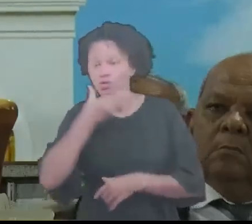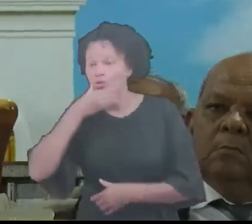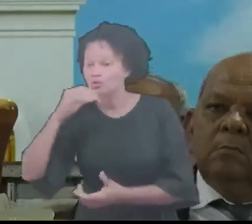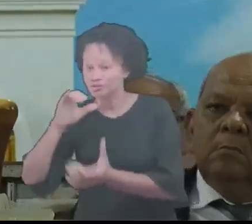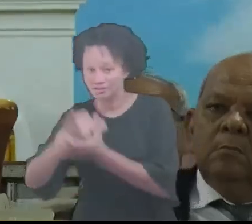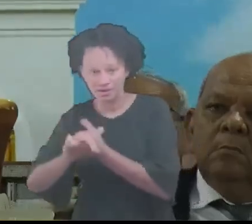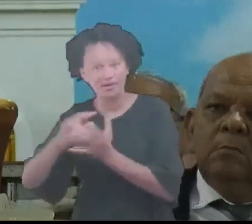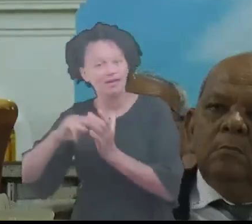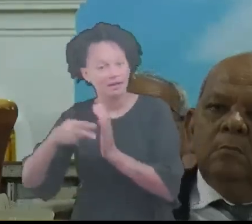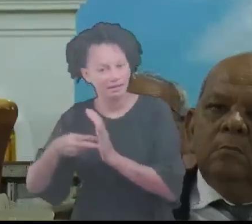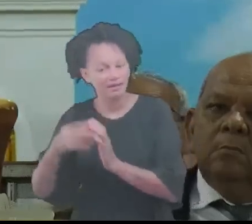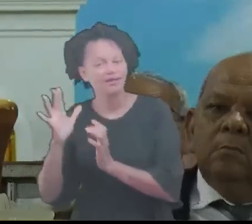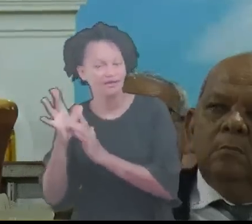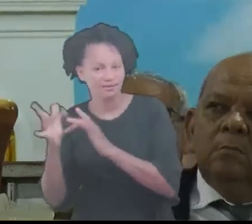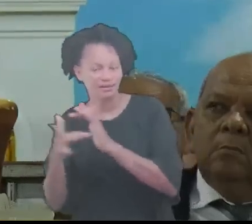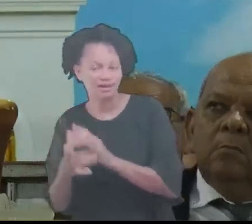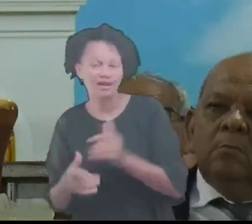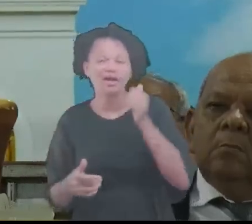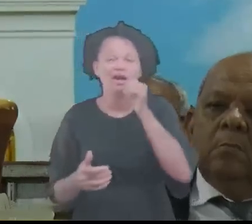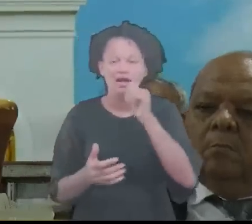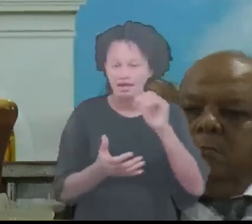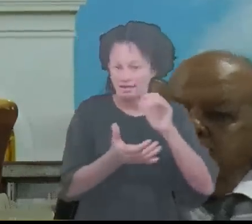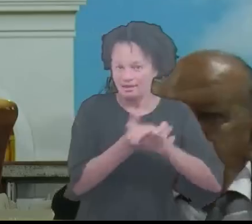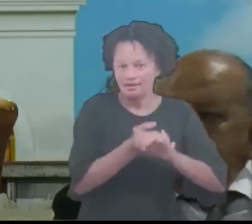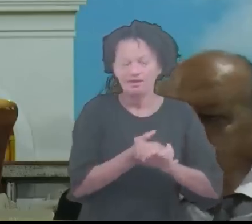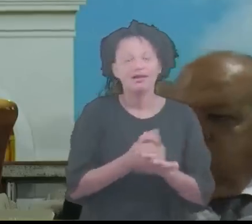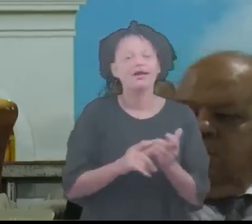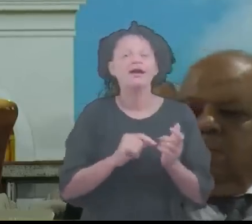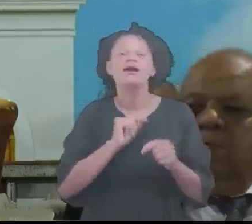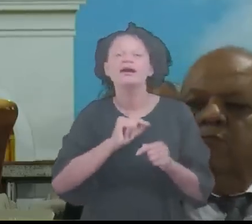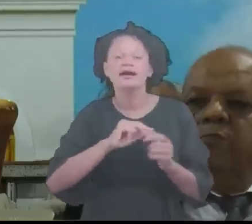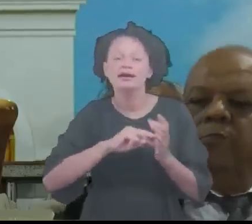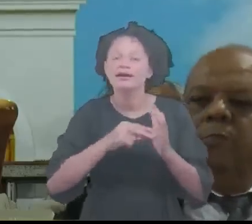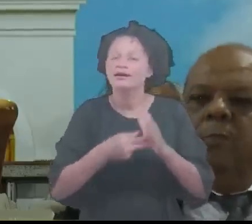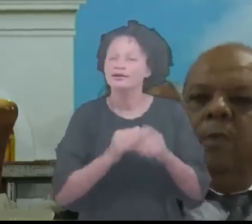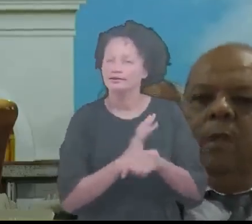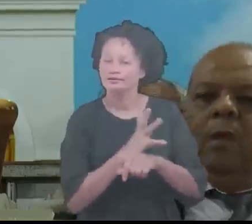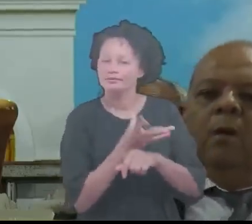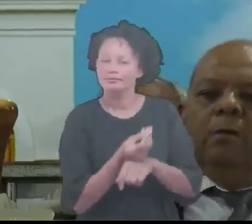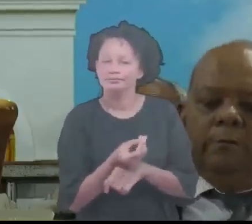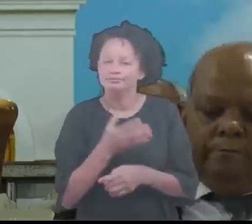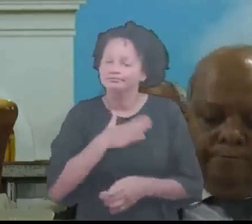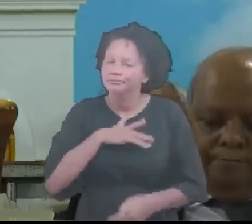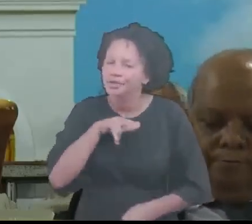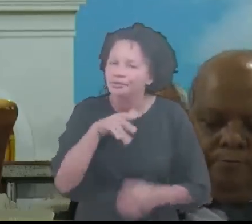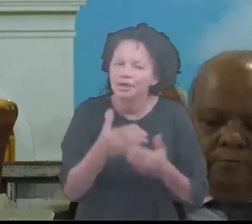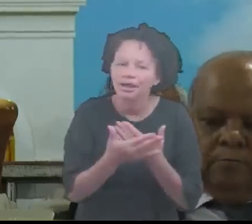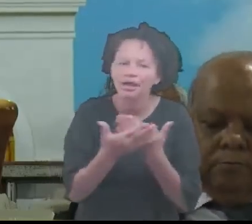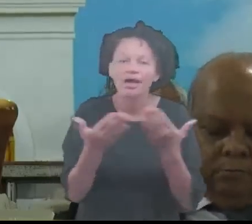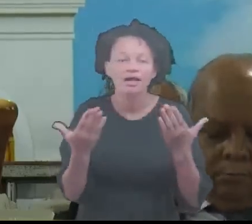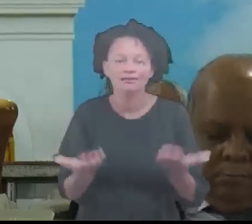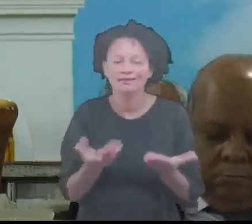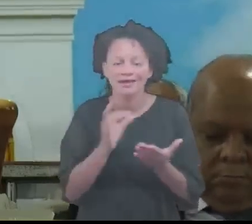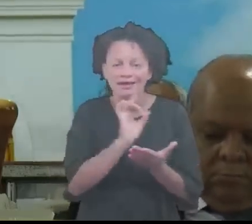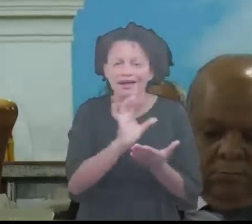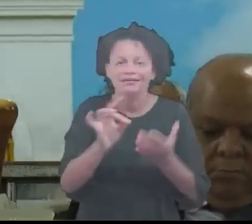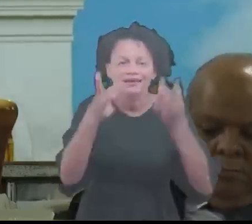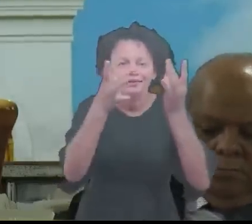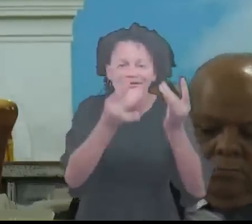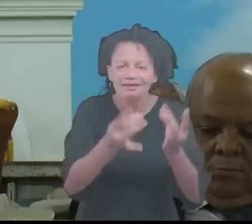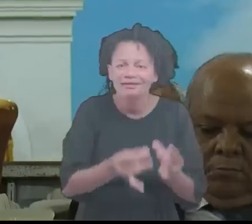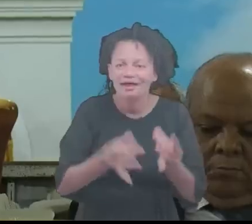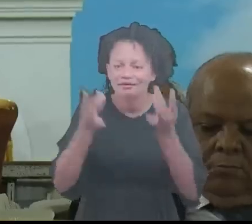Jesus e a esposa é a igreja. E meus irmãos, cada detalhe deste